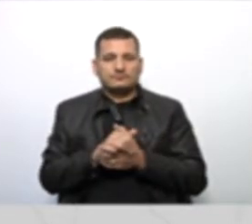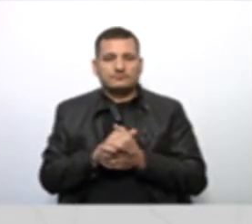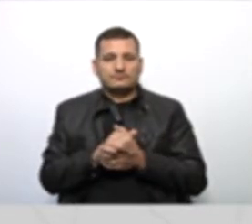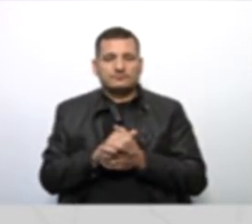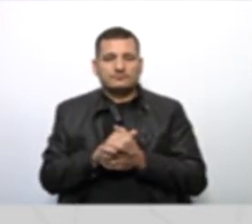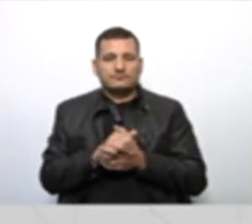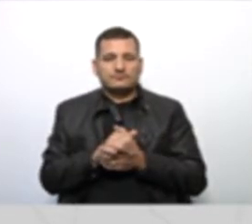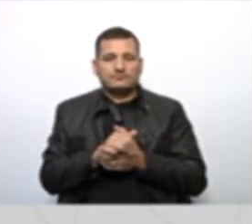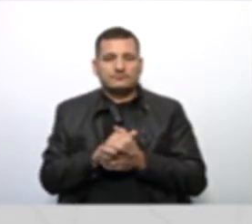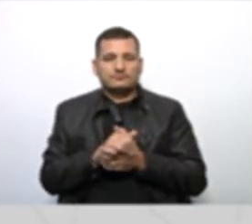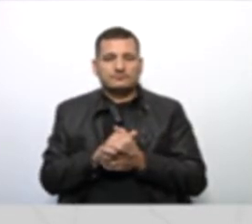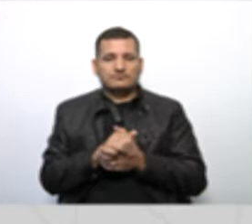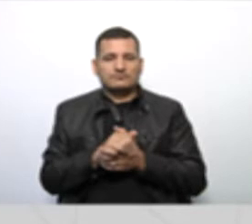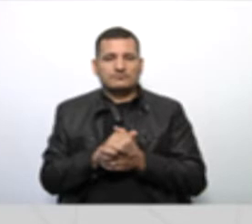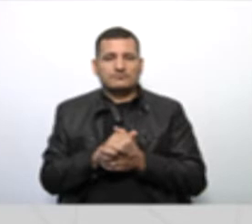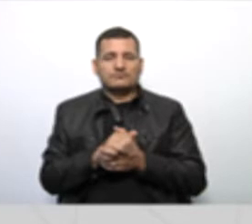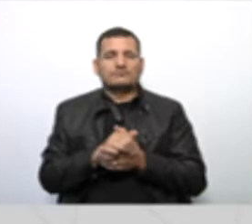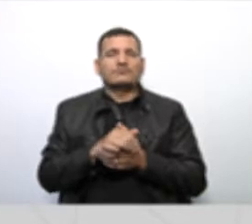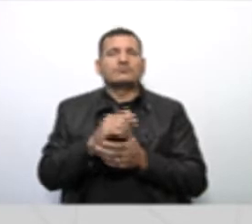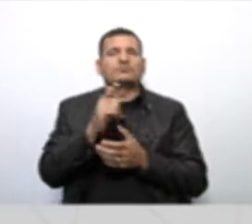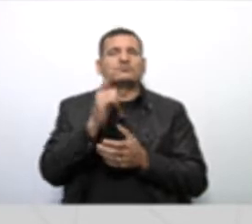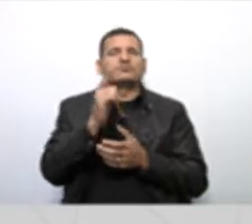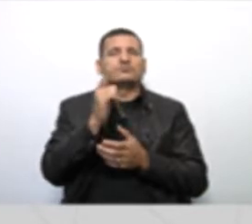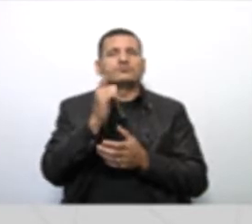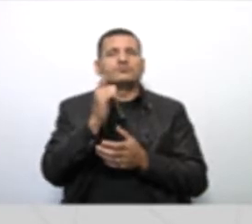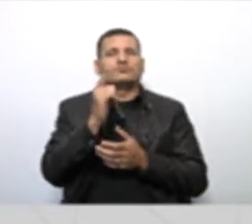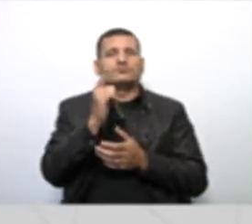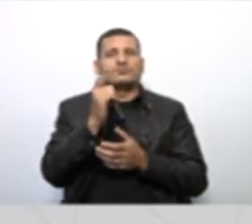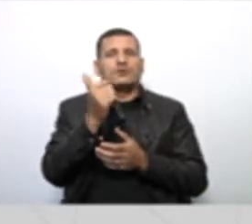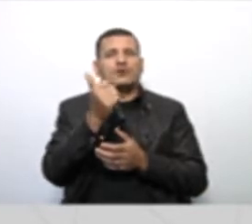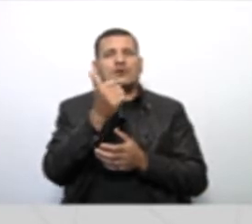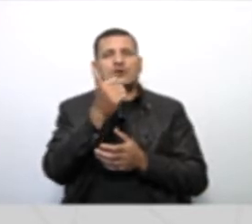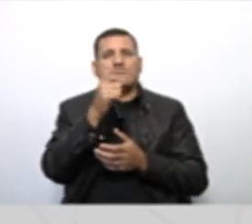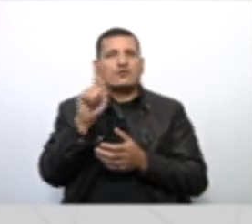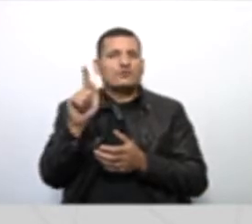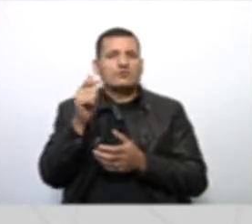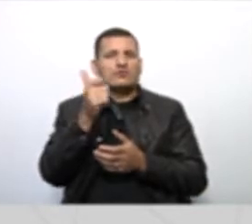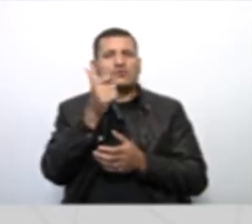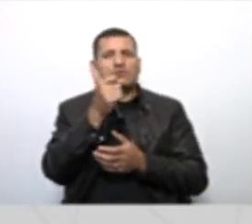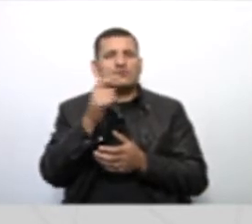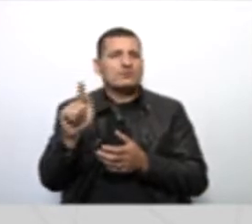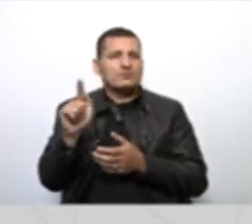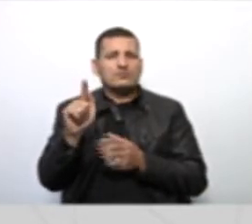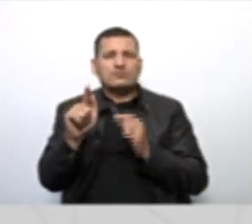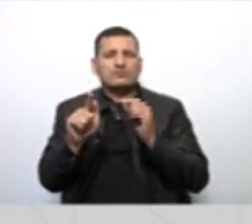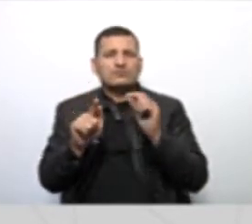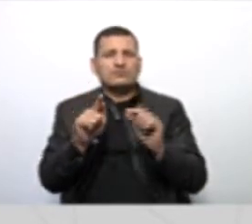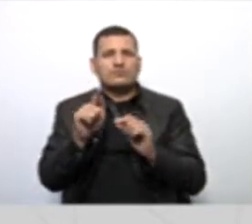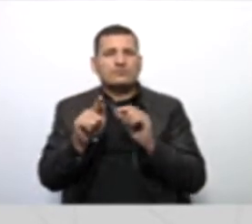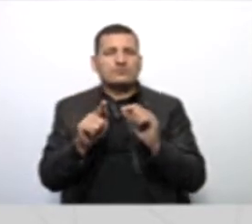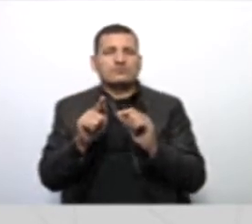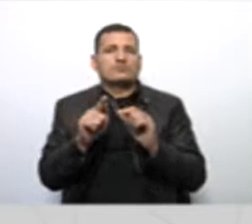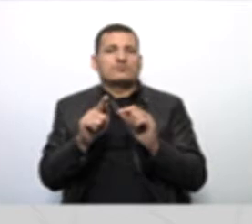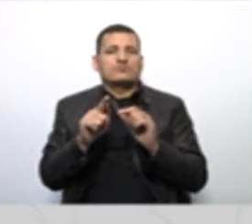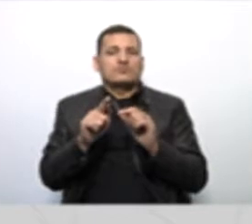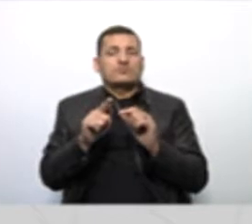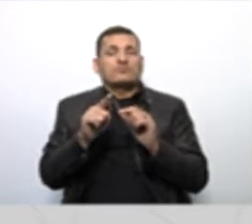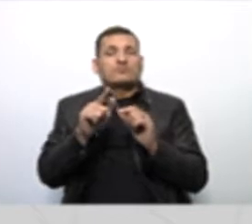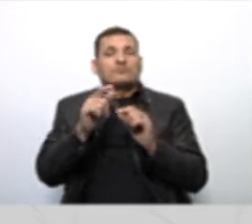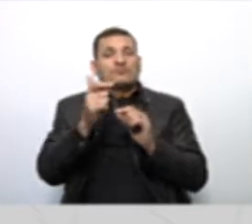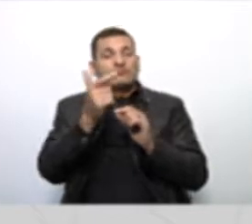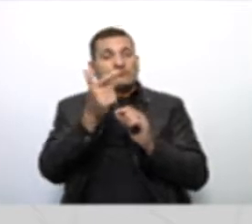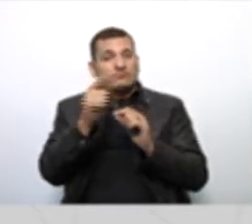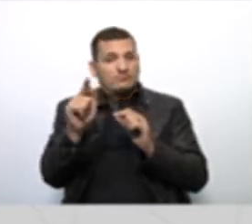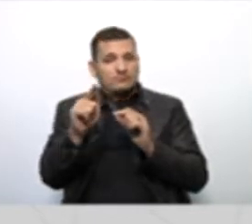Ok. Algoritmo. Em poucas palavras, um algoritmo é um